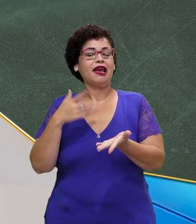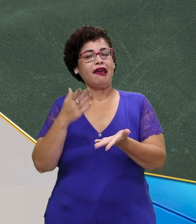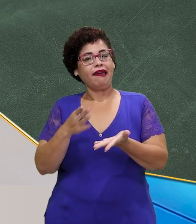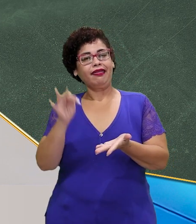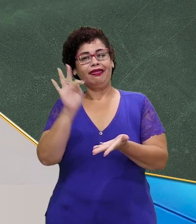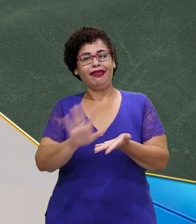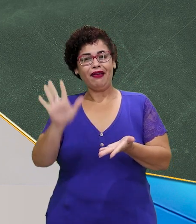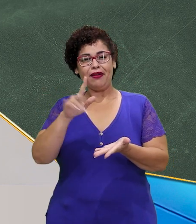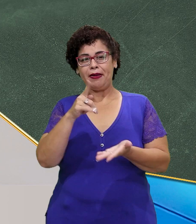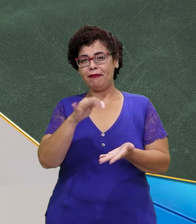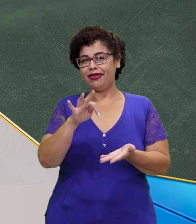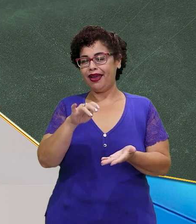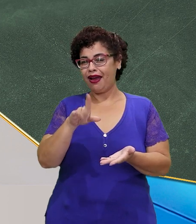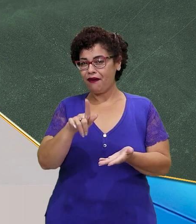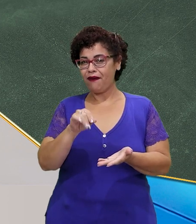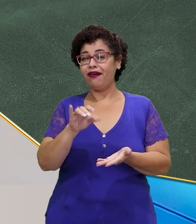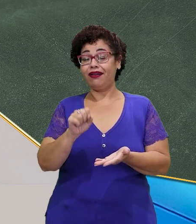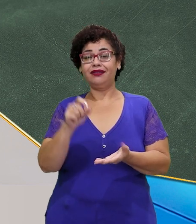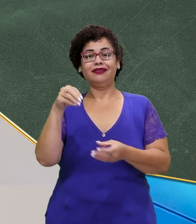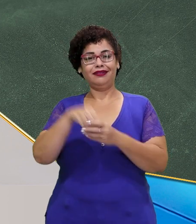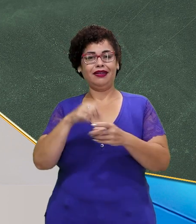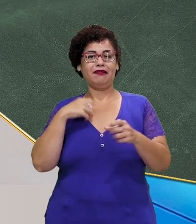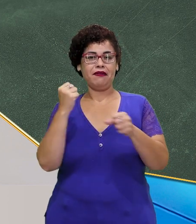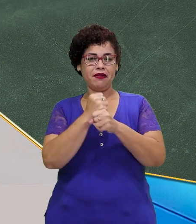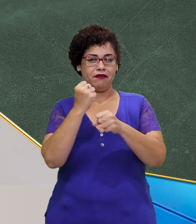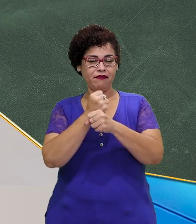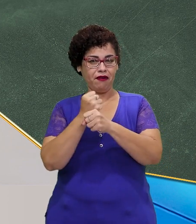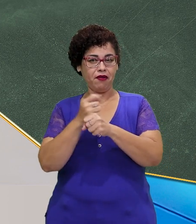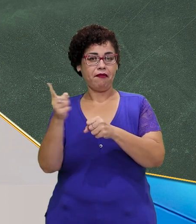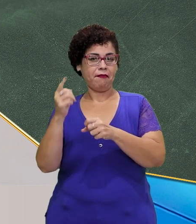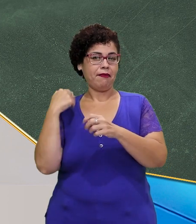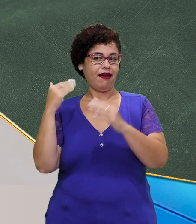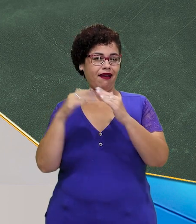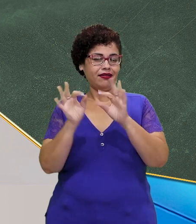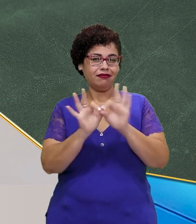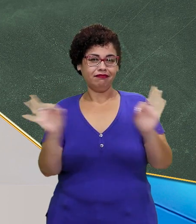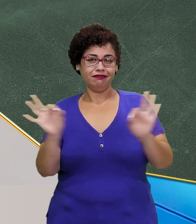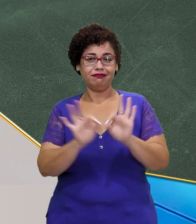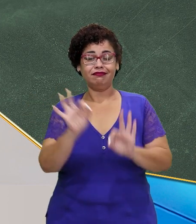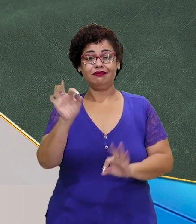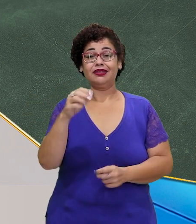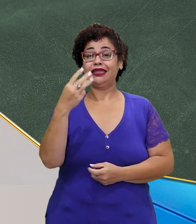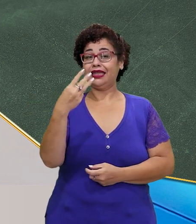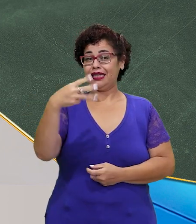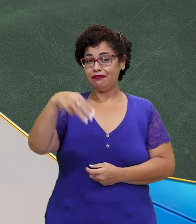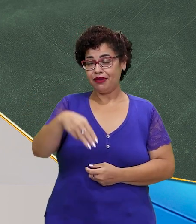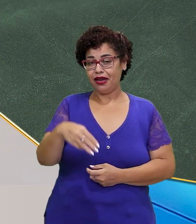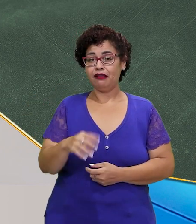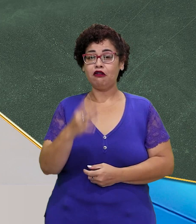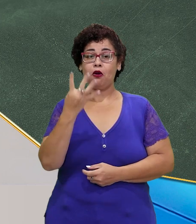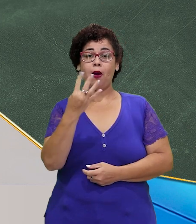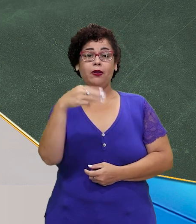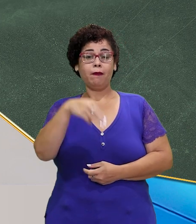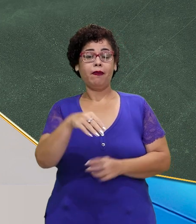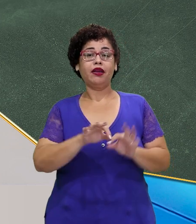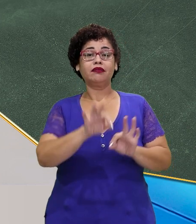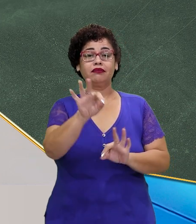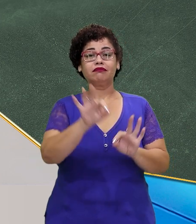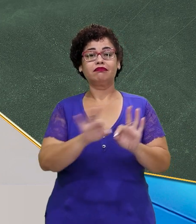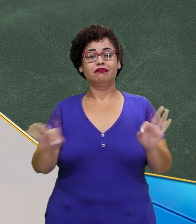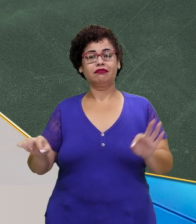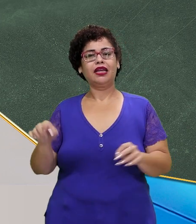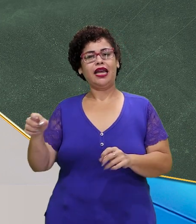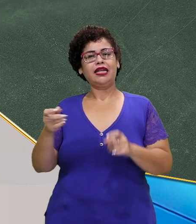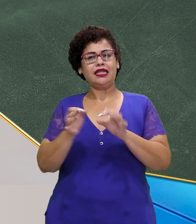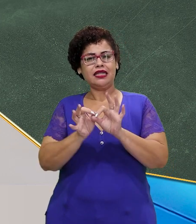minha reforma. Lá em casa, ele mediu 3 metros em uma lateral e 4 metros na outra. Me explicou que a